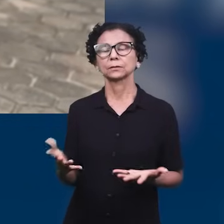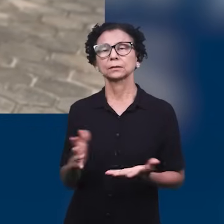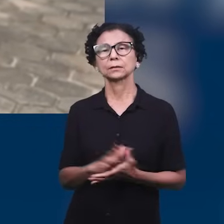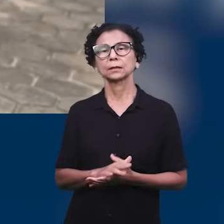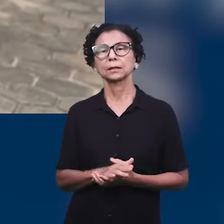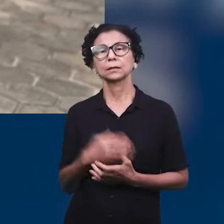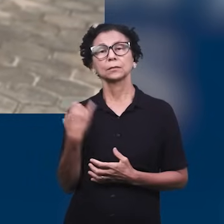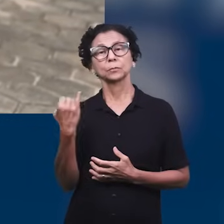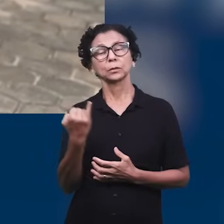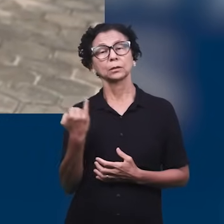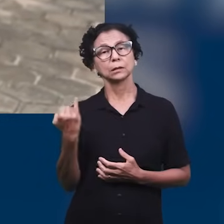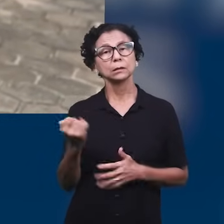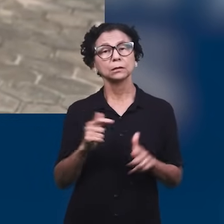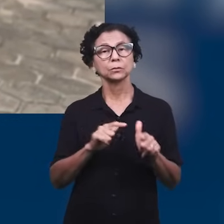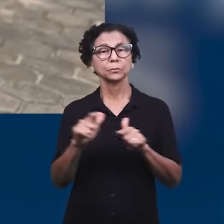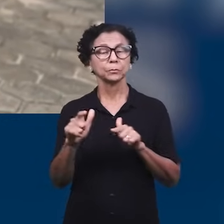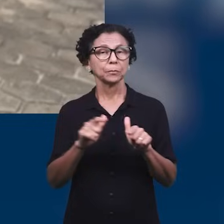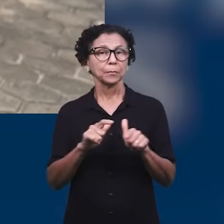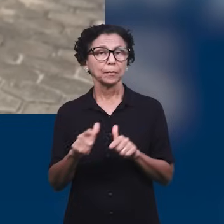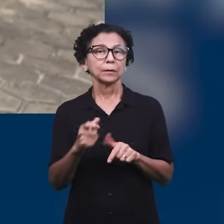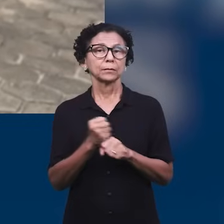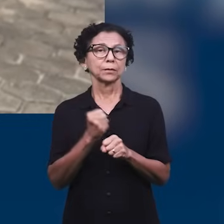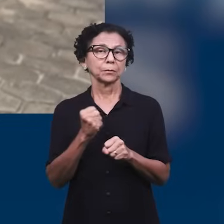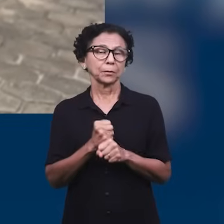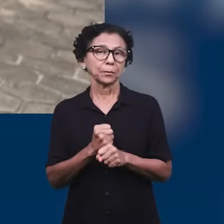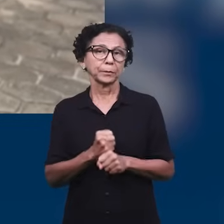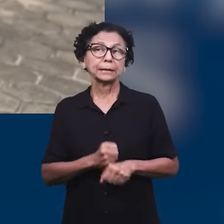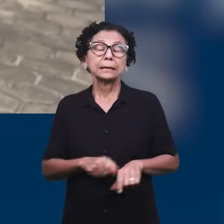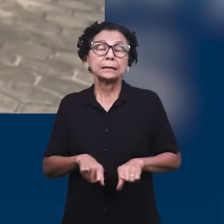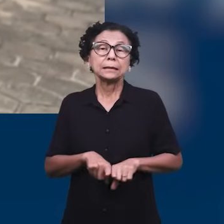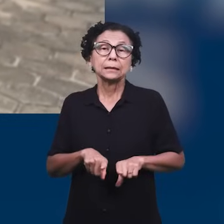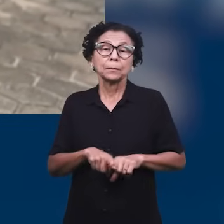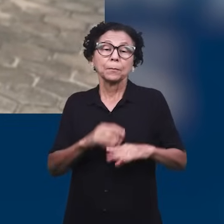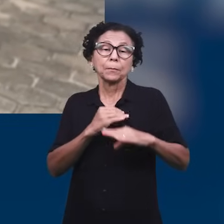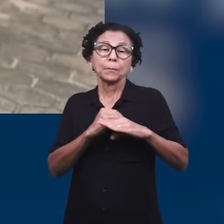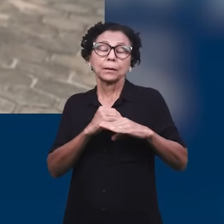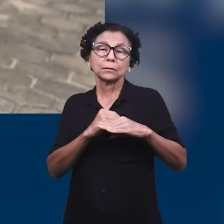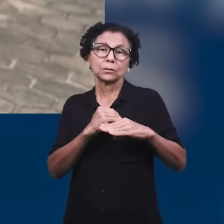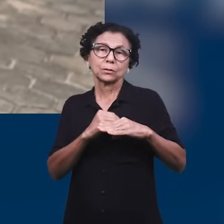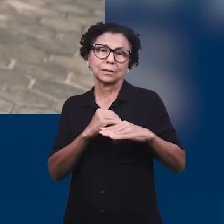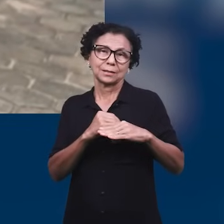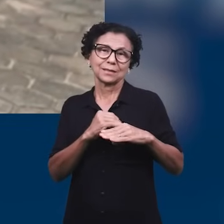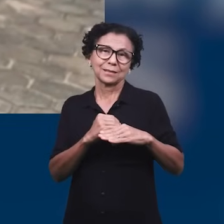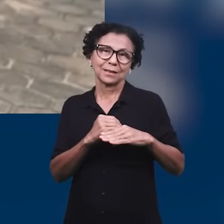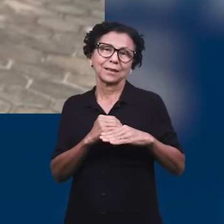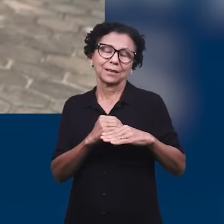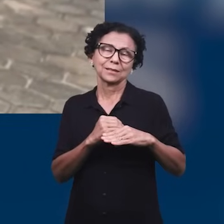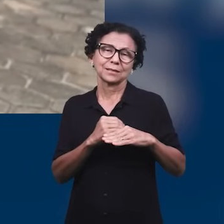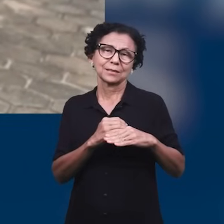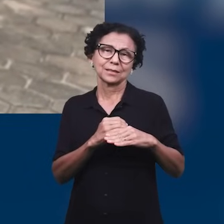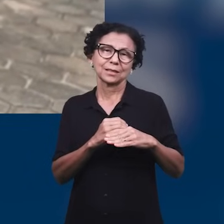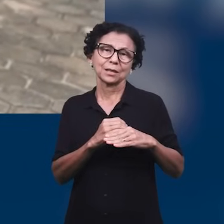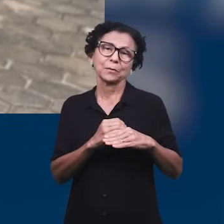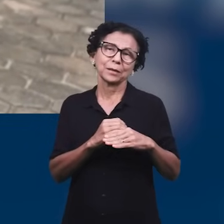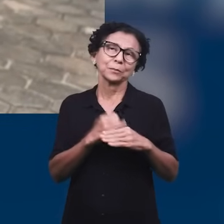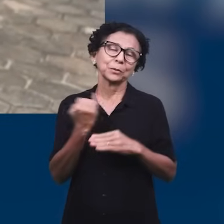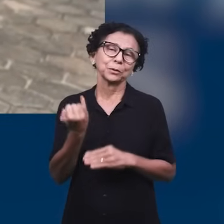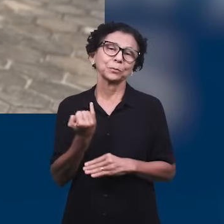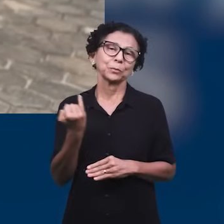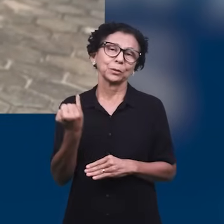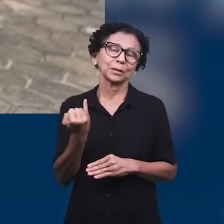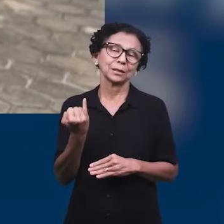irmãos trabalharem e, principalmente, sobre a padronização que deve existir, né,